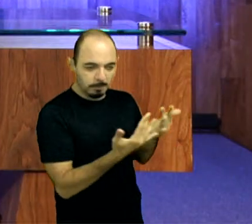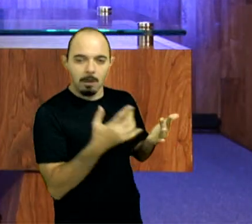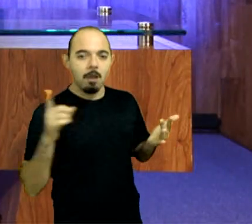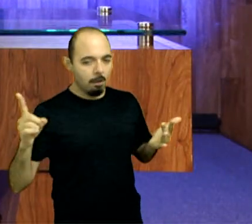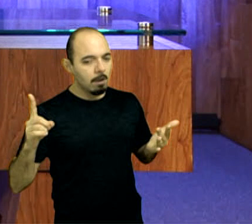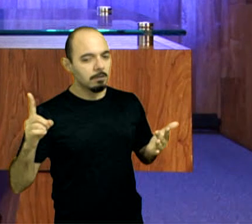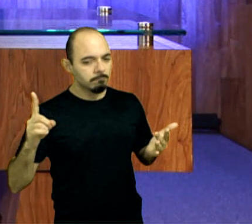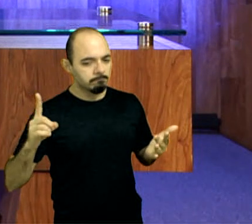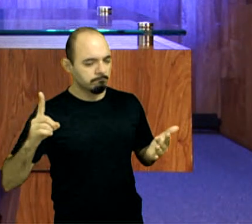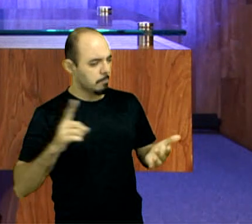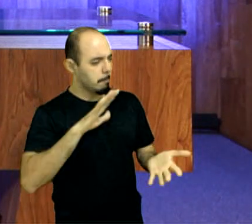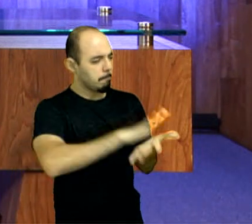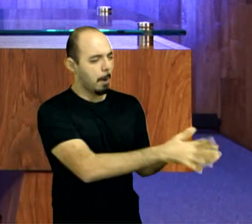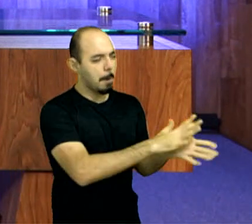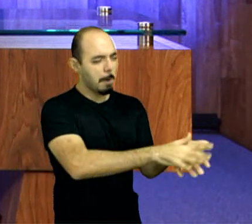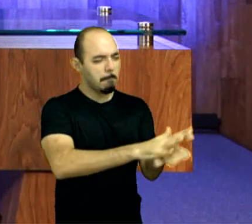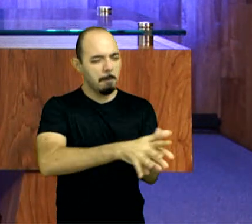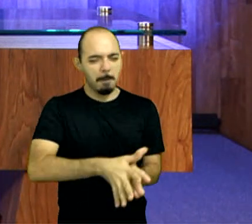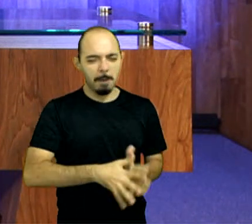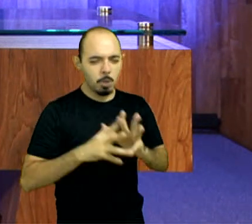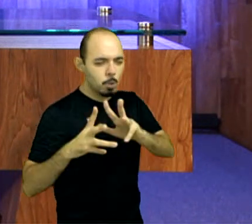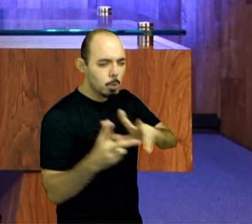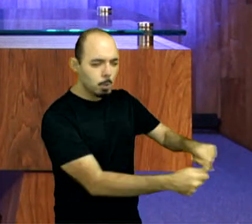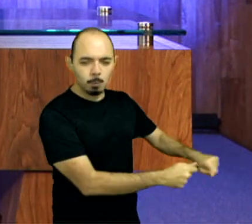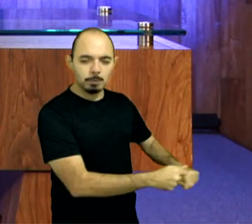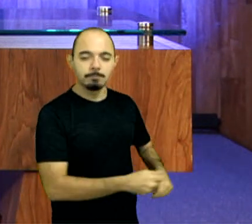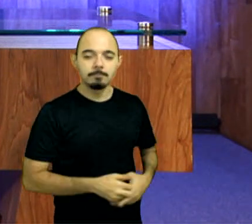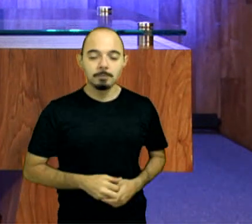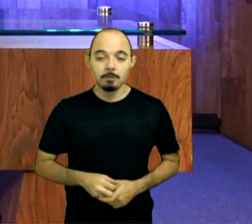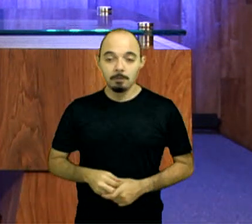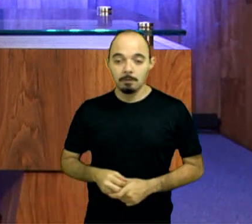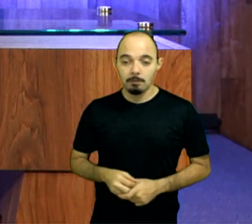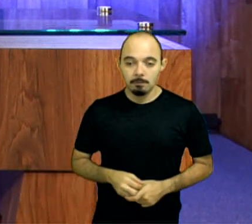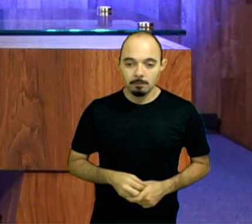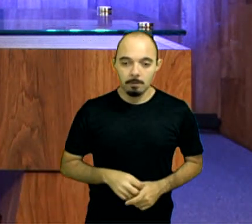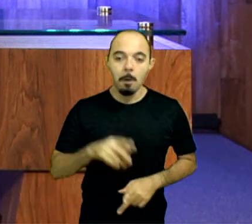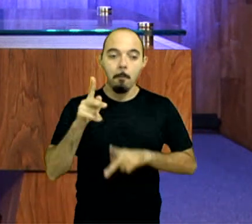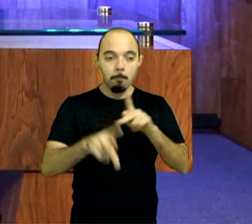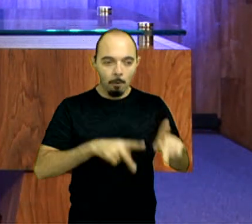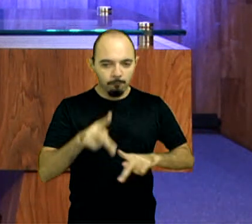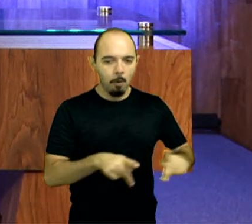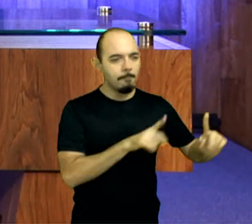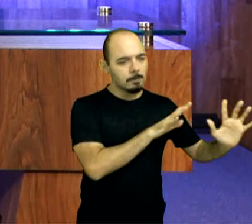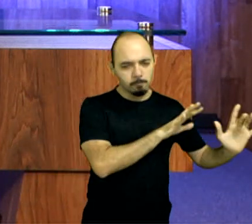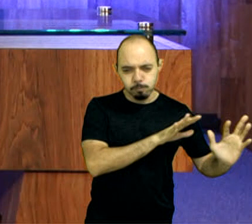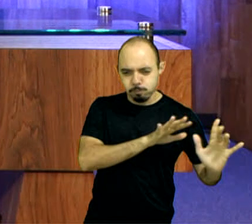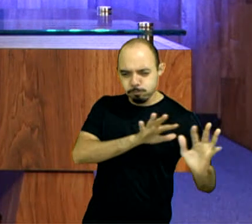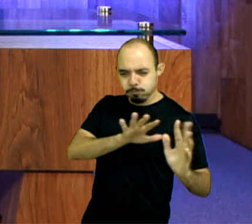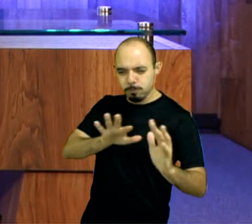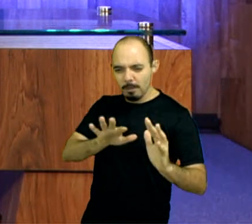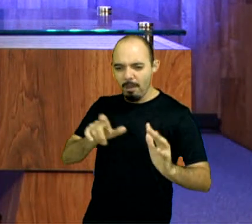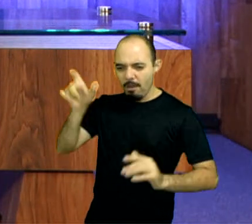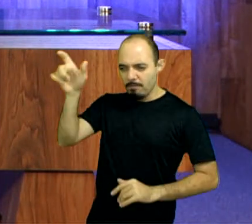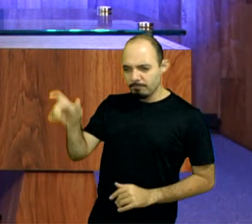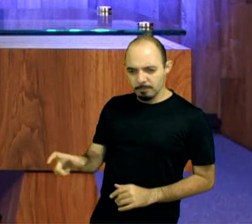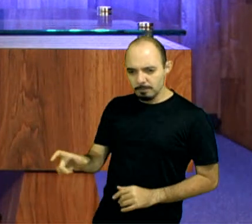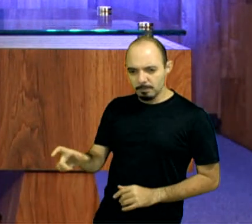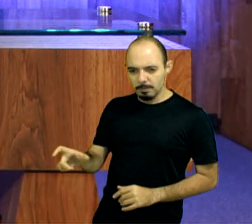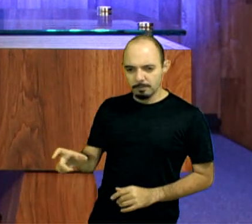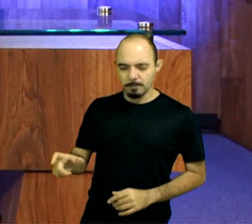em segunda vez, massacrou os filisteus. Quinto, com uma queixada de jumento, matou 1000